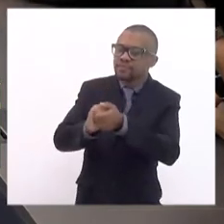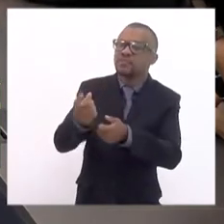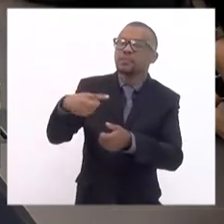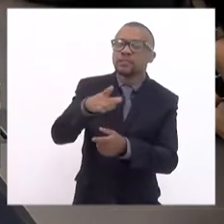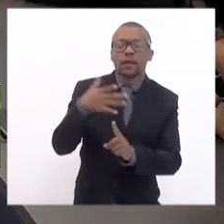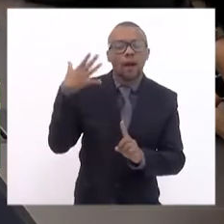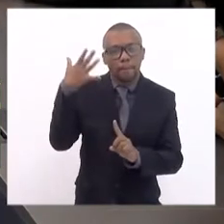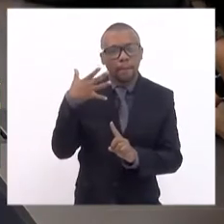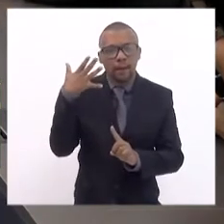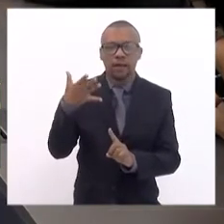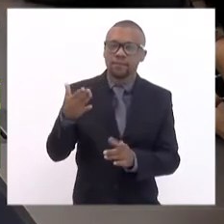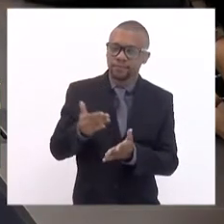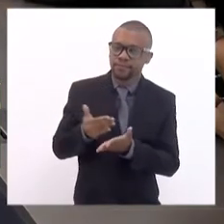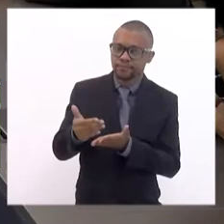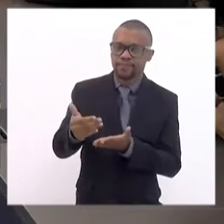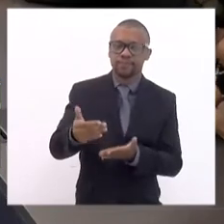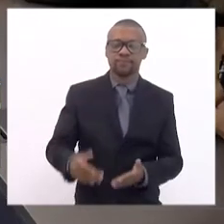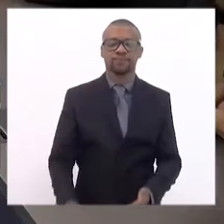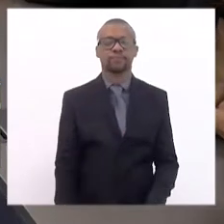palavra.